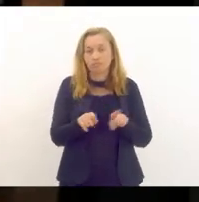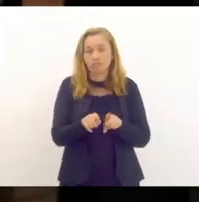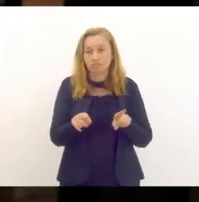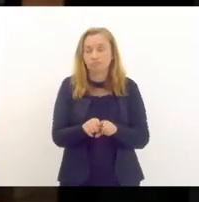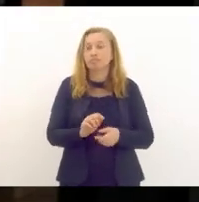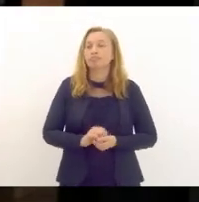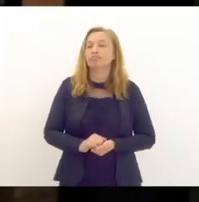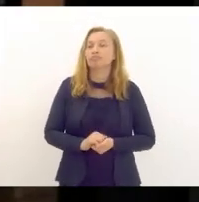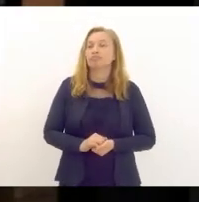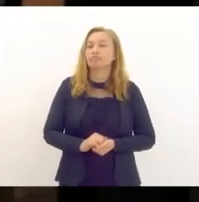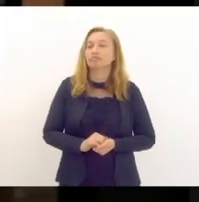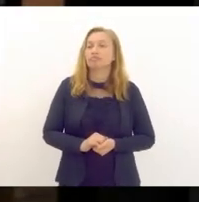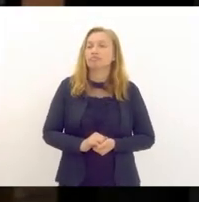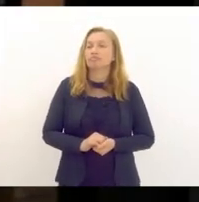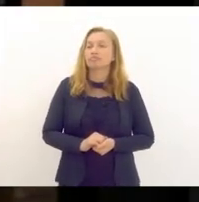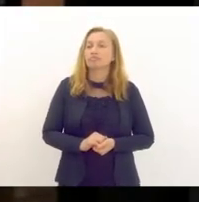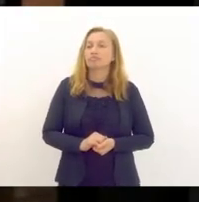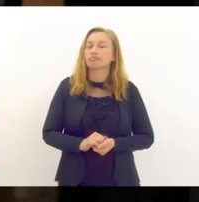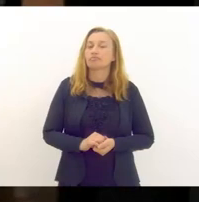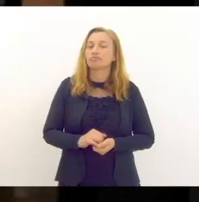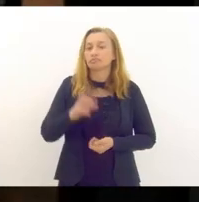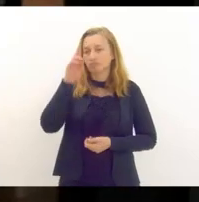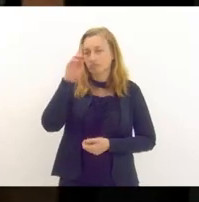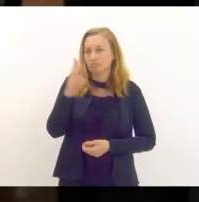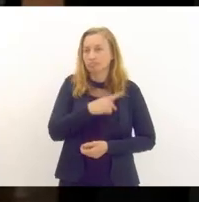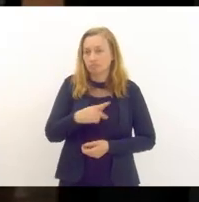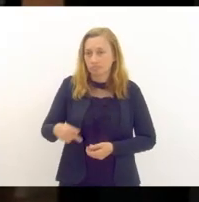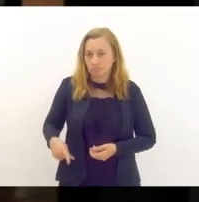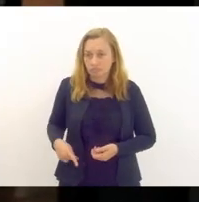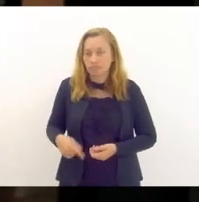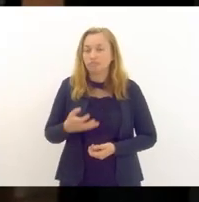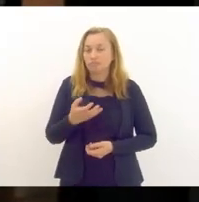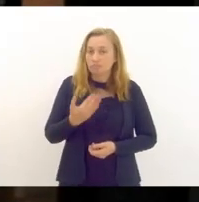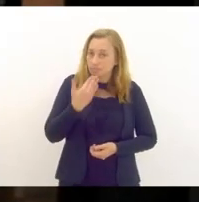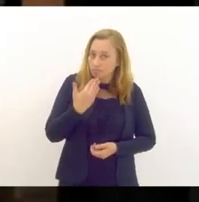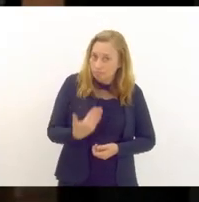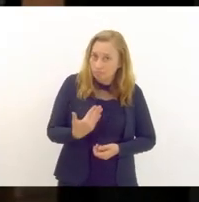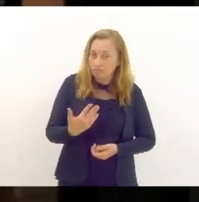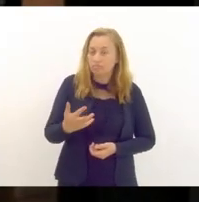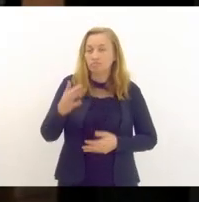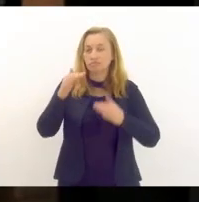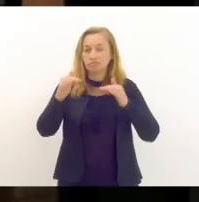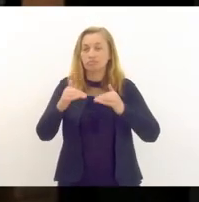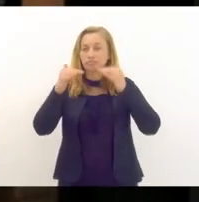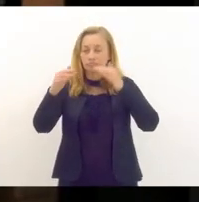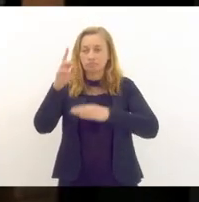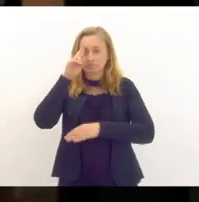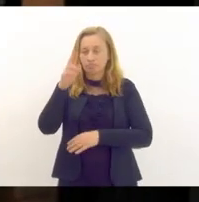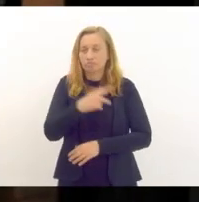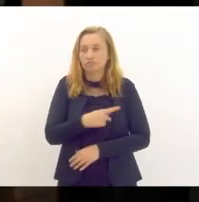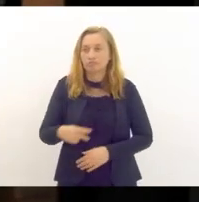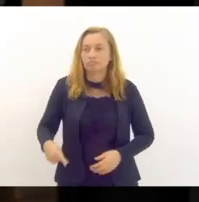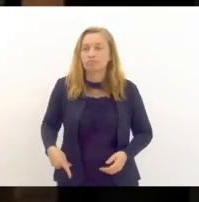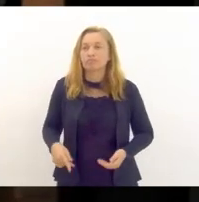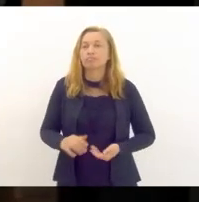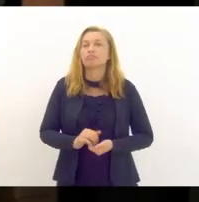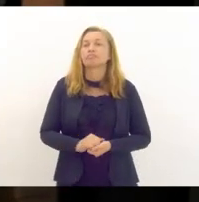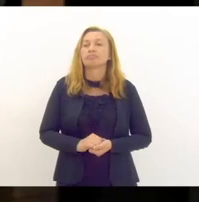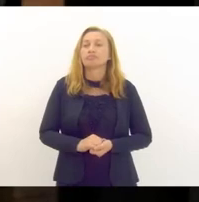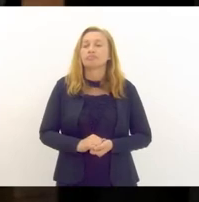é de uma maneira bem razoável Presidente o que eu quero pedir a vossa excelência é que